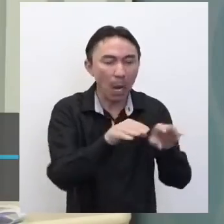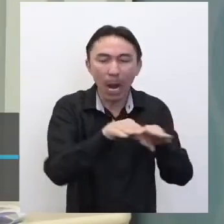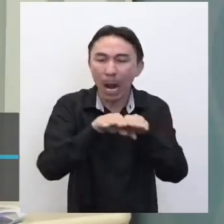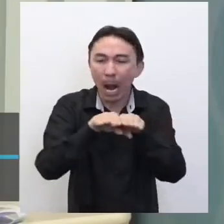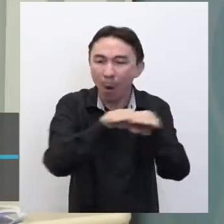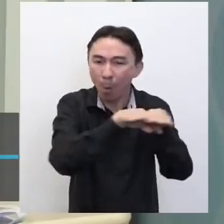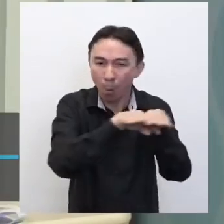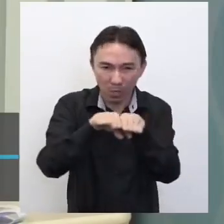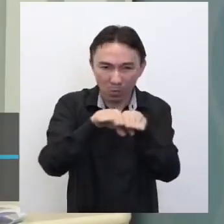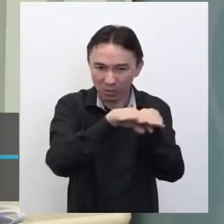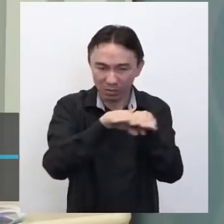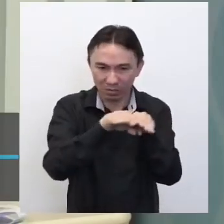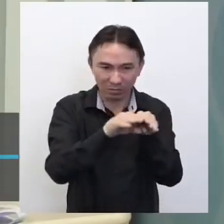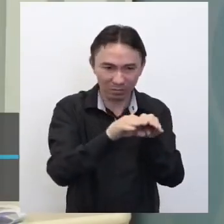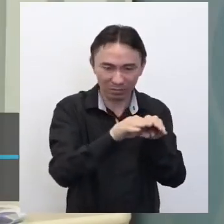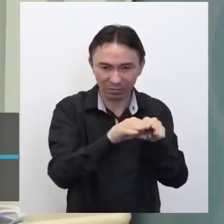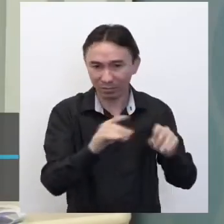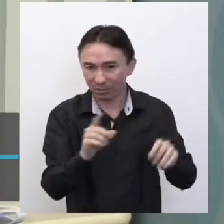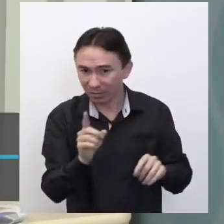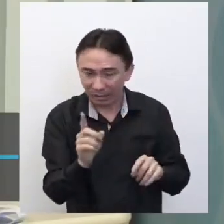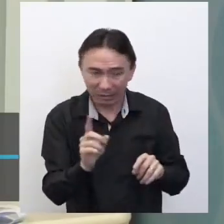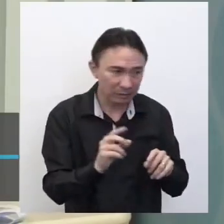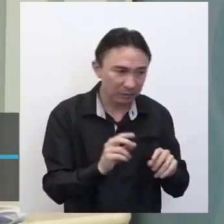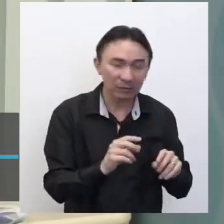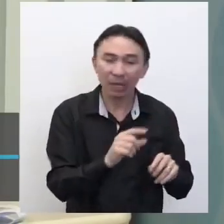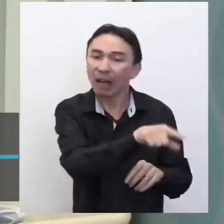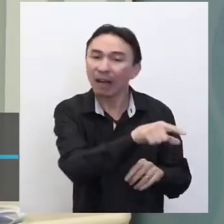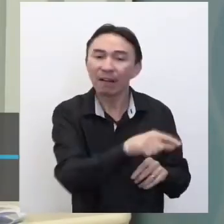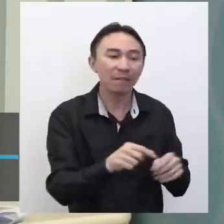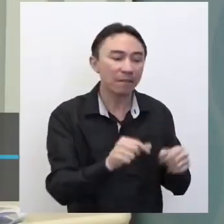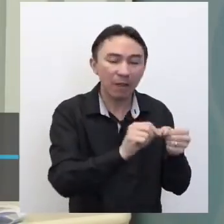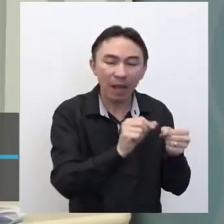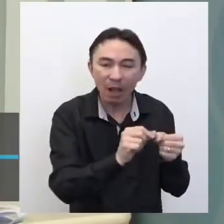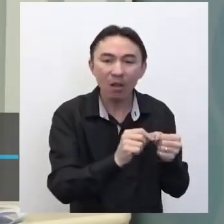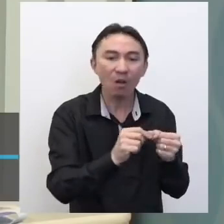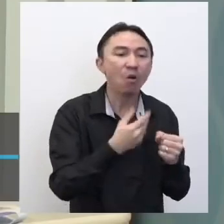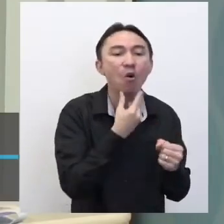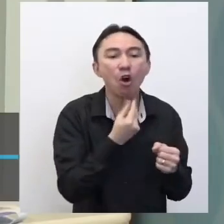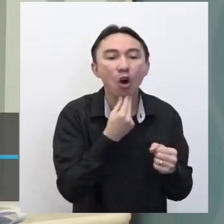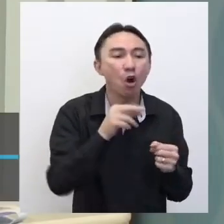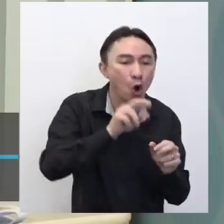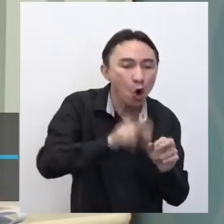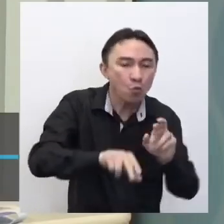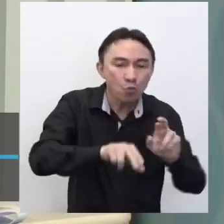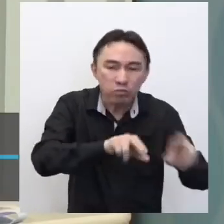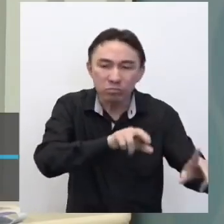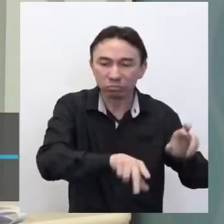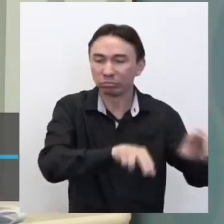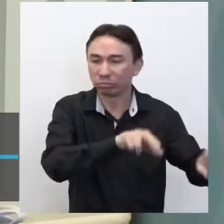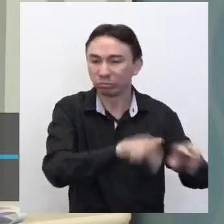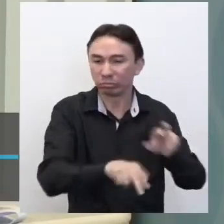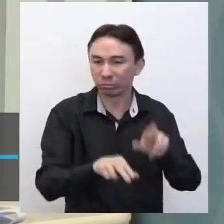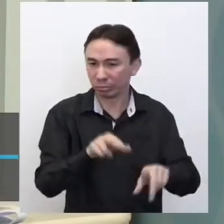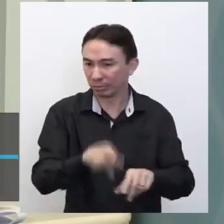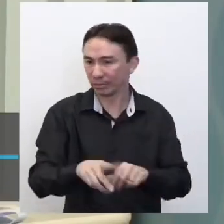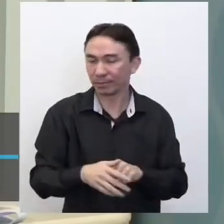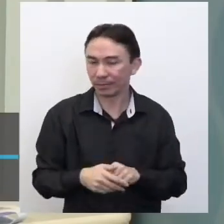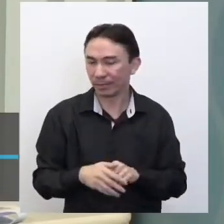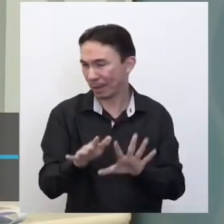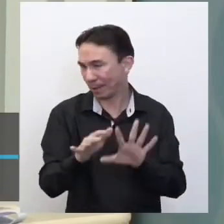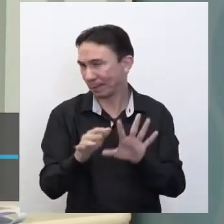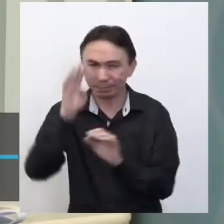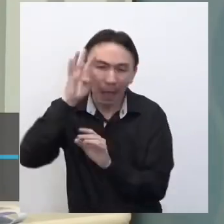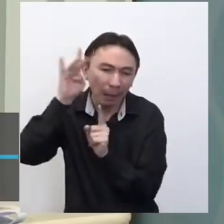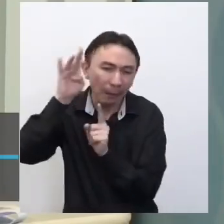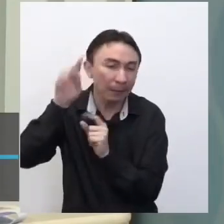natureza cria os homens de forma diferente. E ele prossegue no seu raciocínio. Se a natureza criou